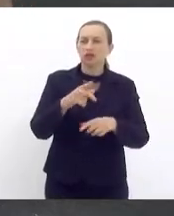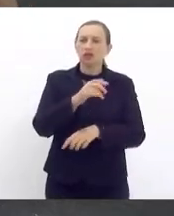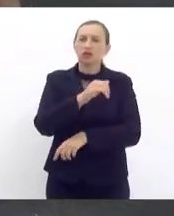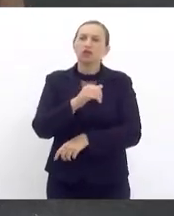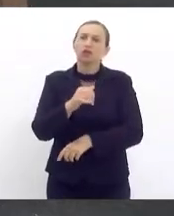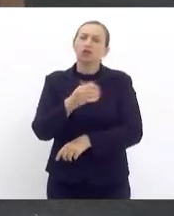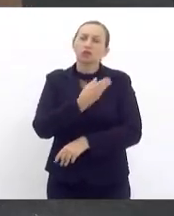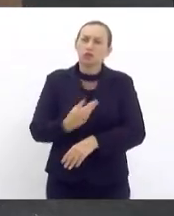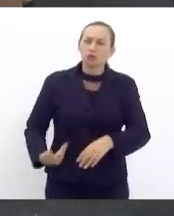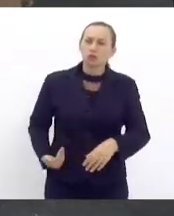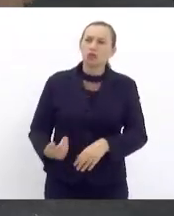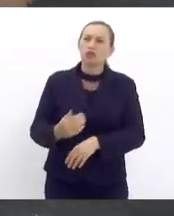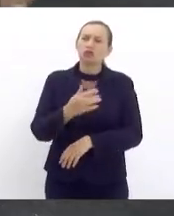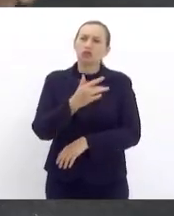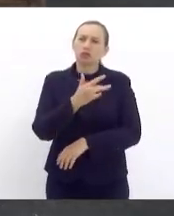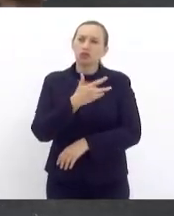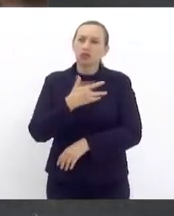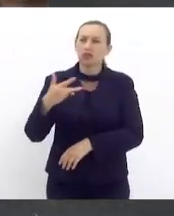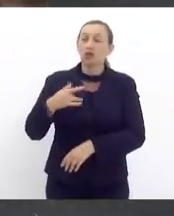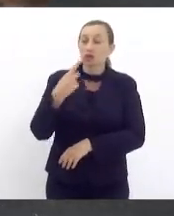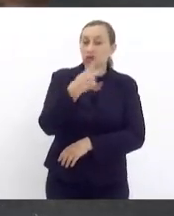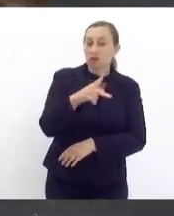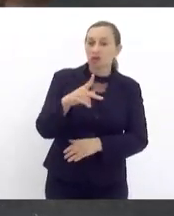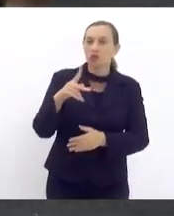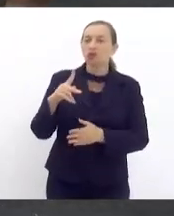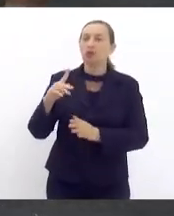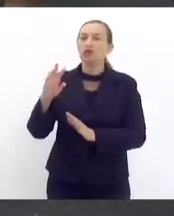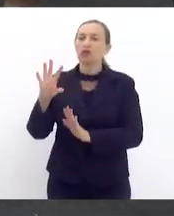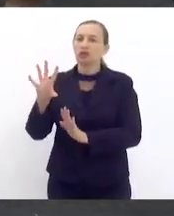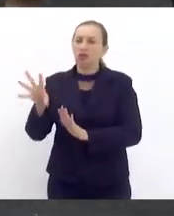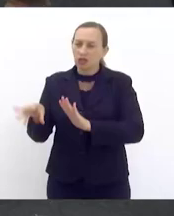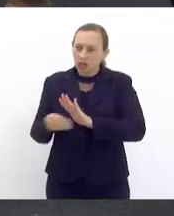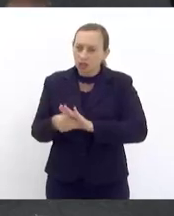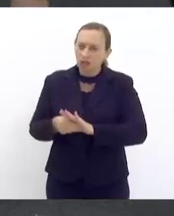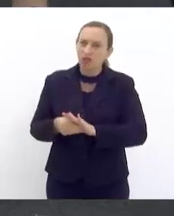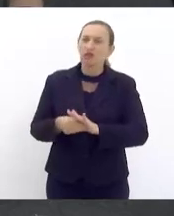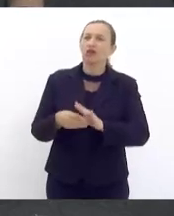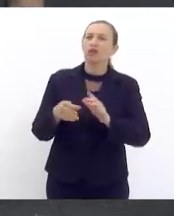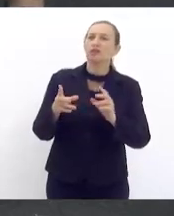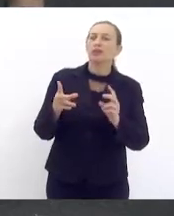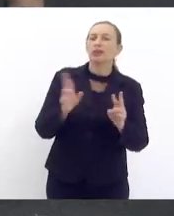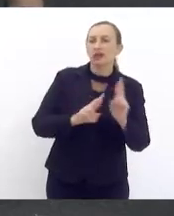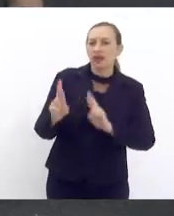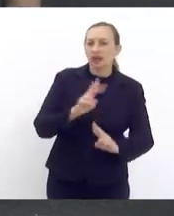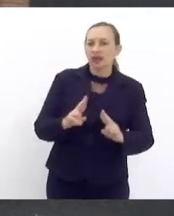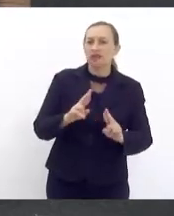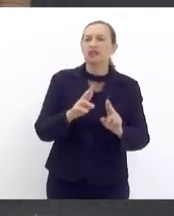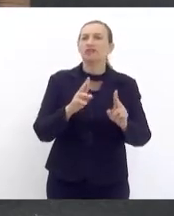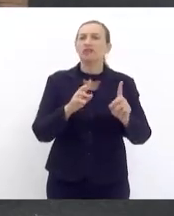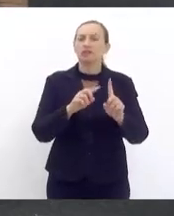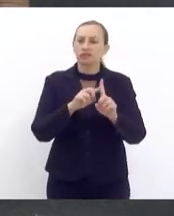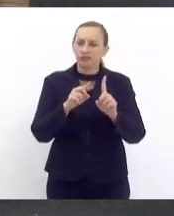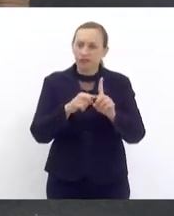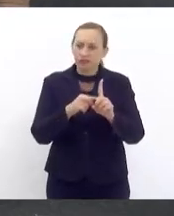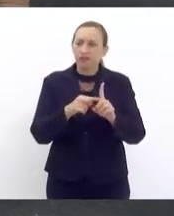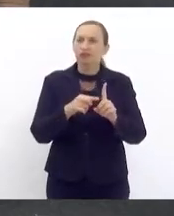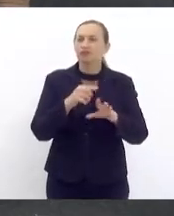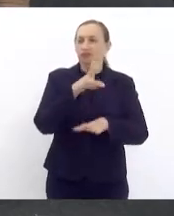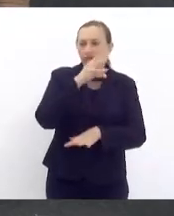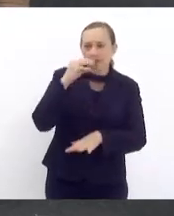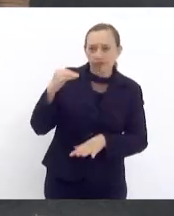e a emenda de vossa excelência traz exatamente essa questão de orientação é com relação à gravidez na adolescência para que não haja reincidência